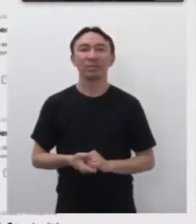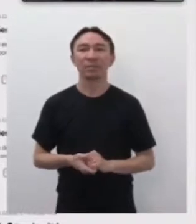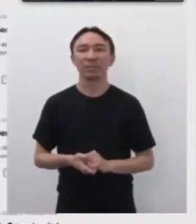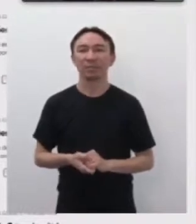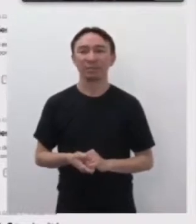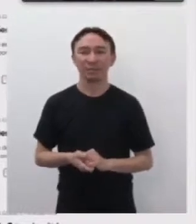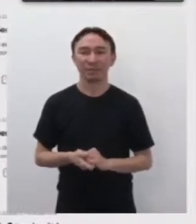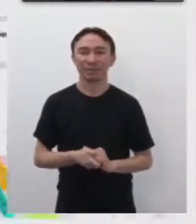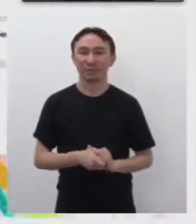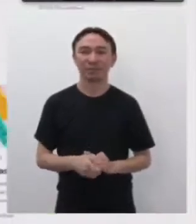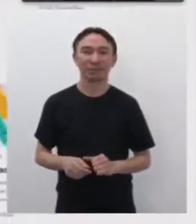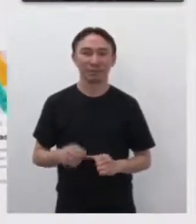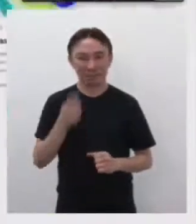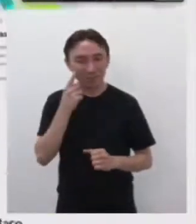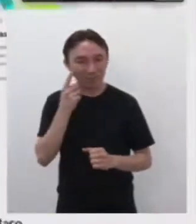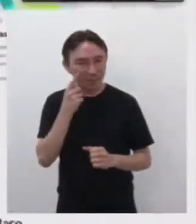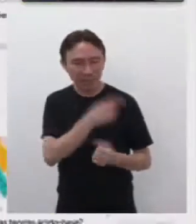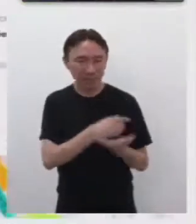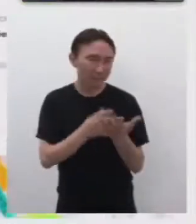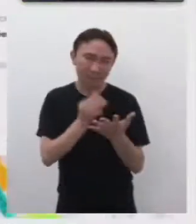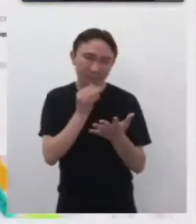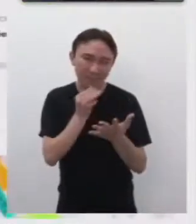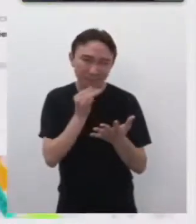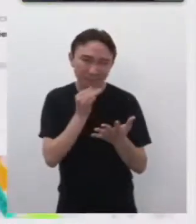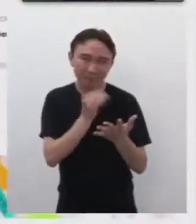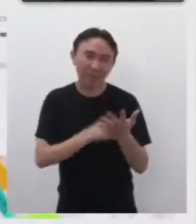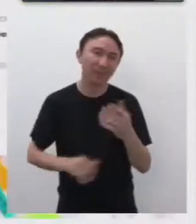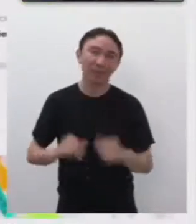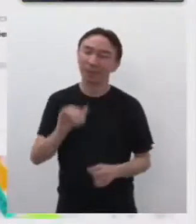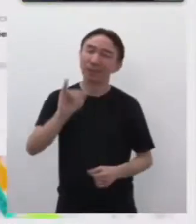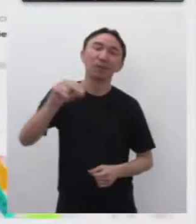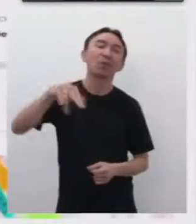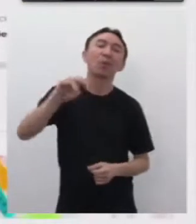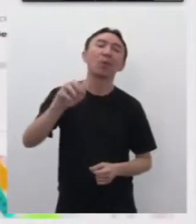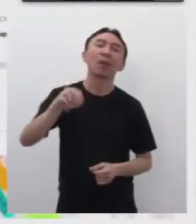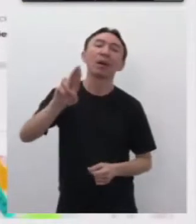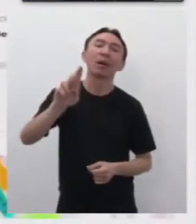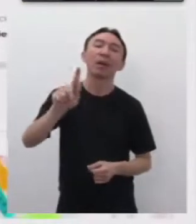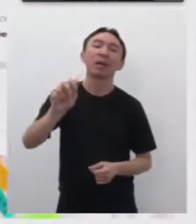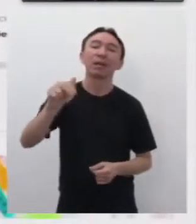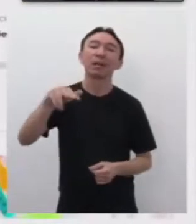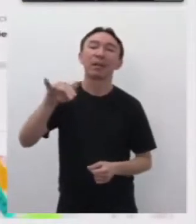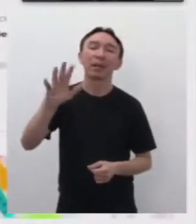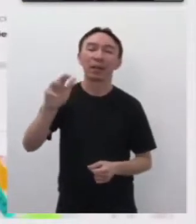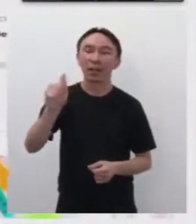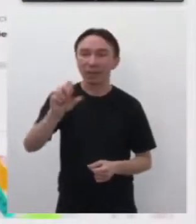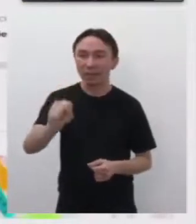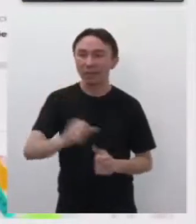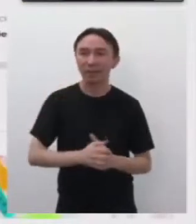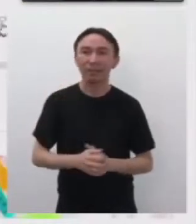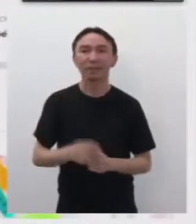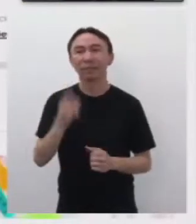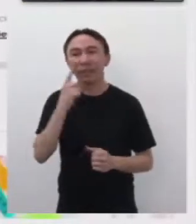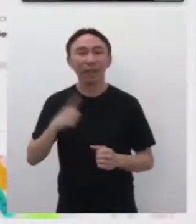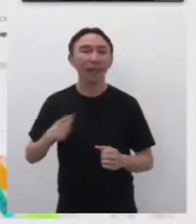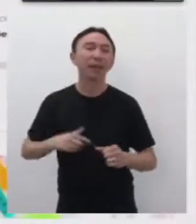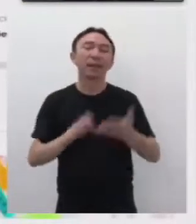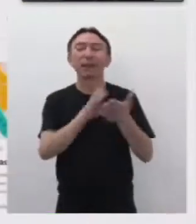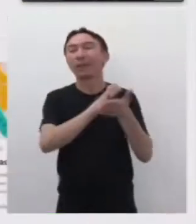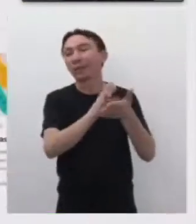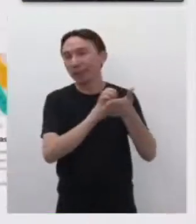Então, entrando em funções inorgânicas, a gente vai ter aqui exercícios,